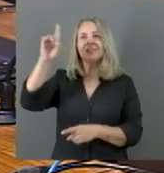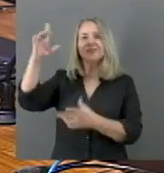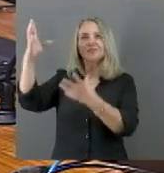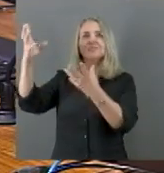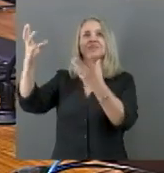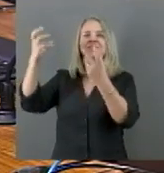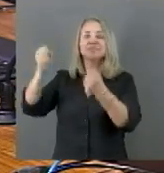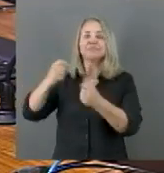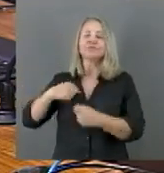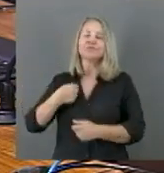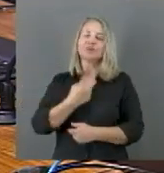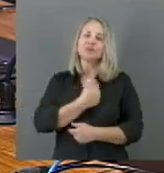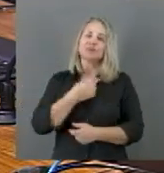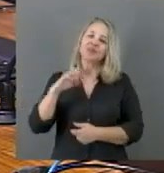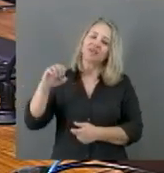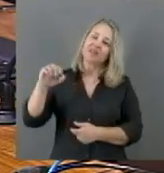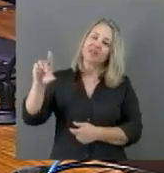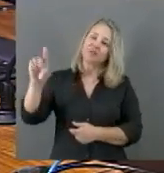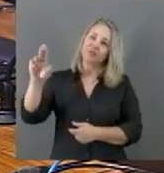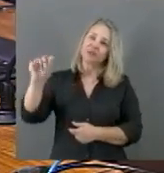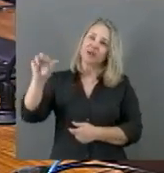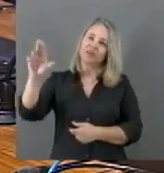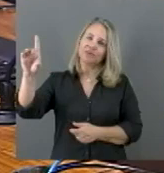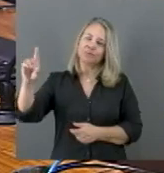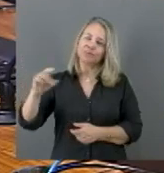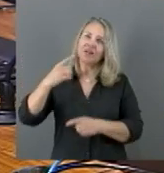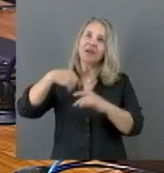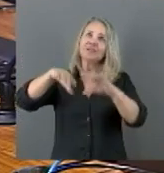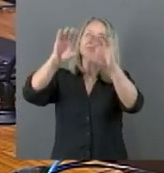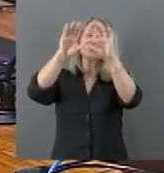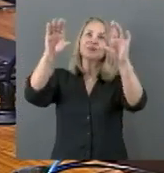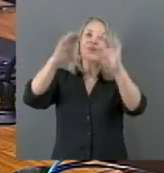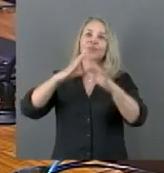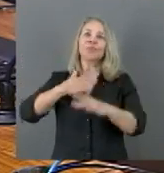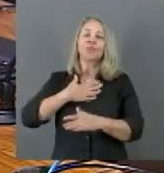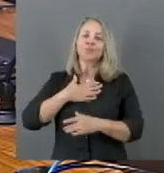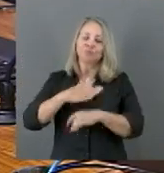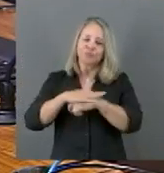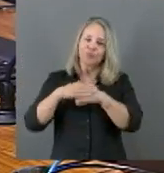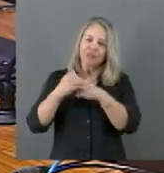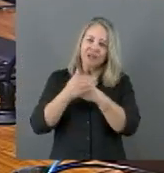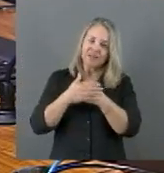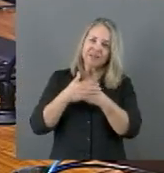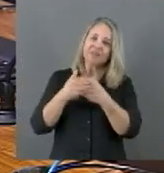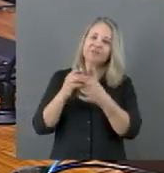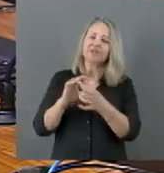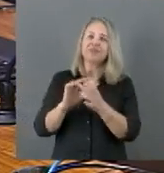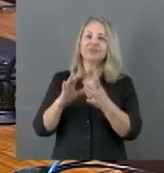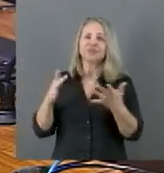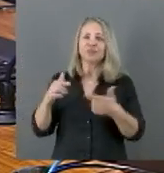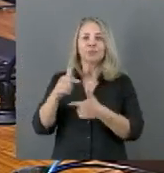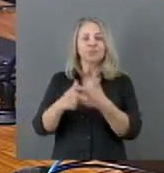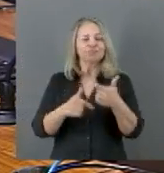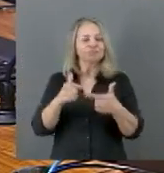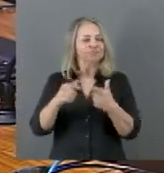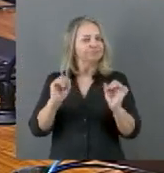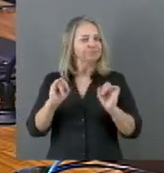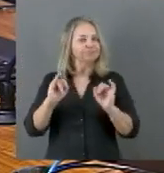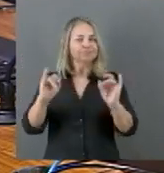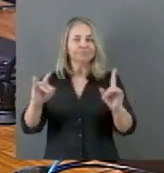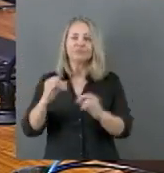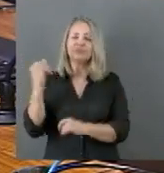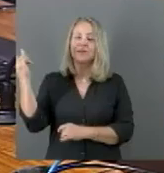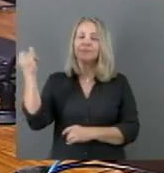nosso querido Eduardo lá no céu com muito carinho. Ele vai fazer muita falta, mas ele deixou um legado, ele